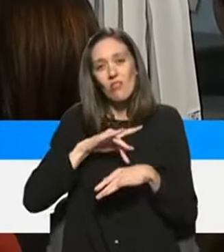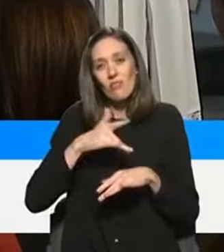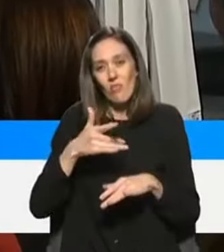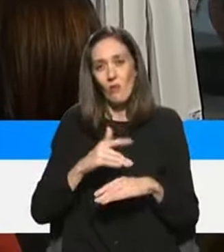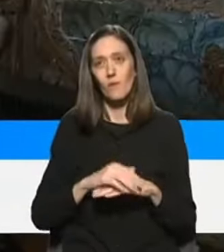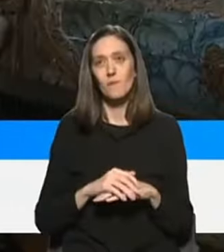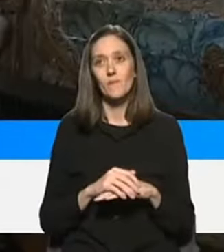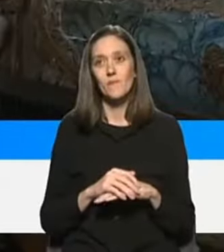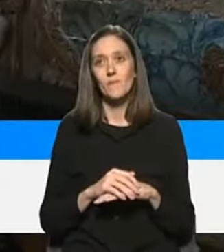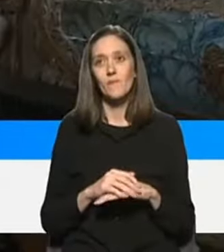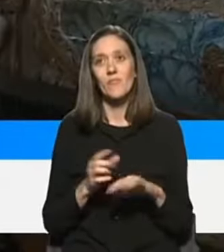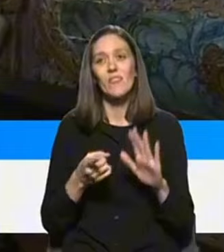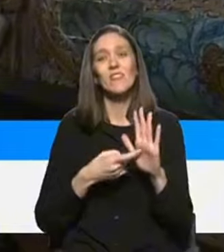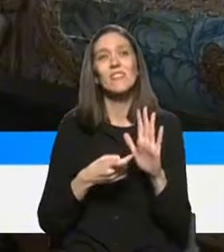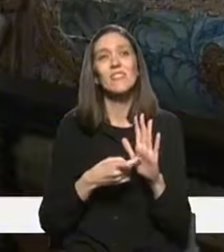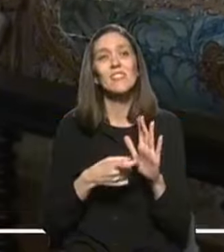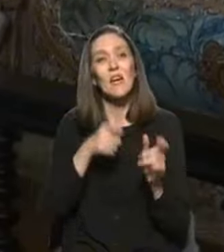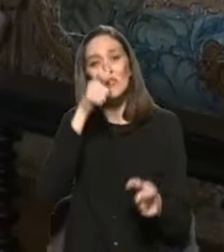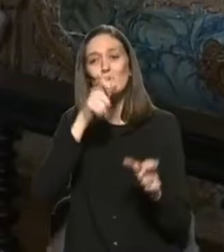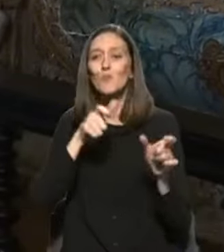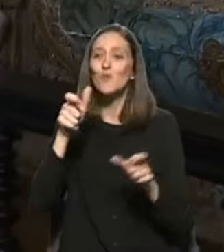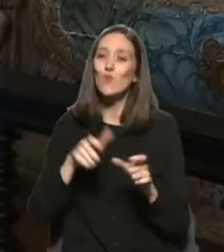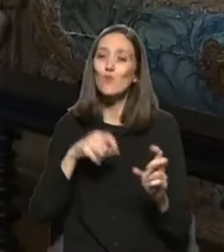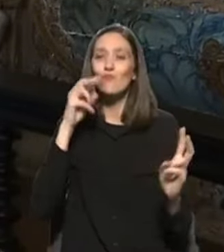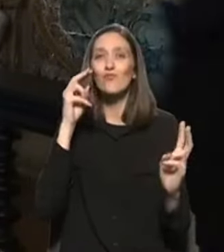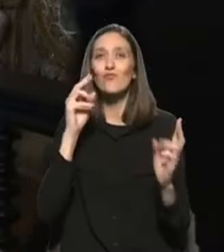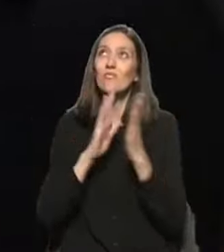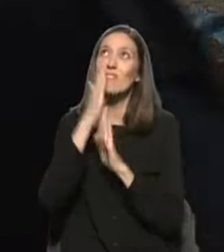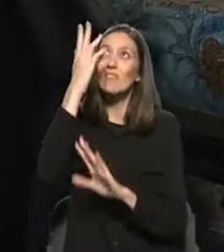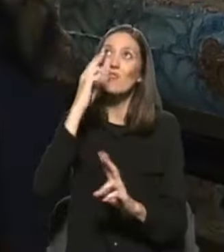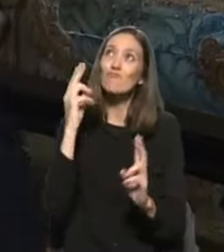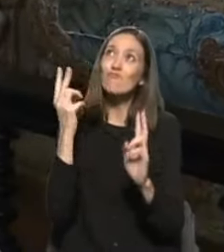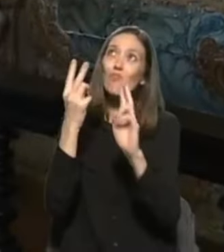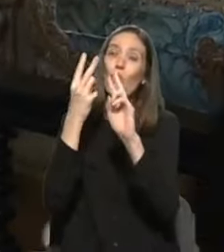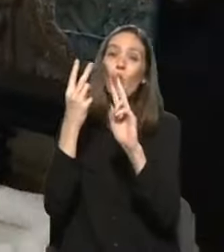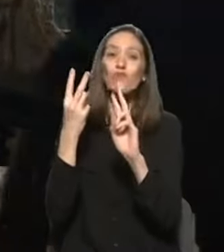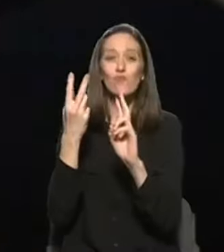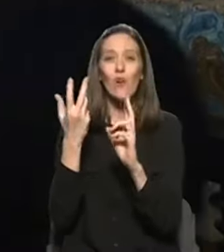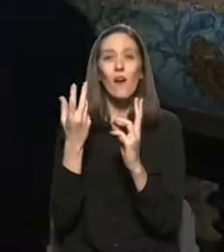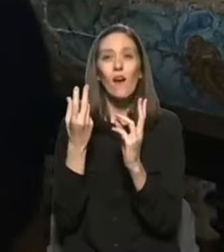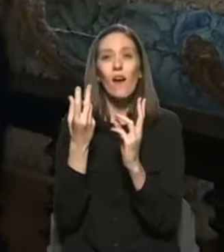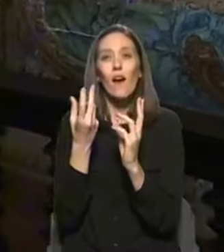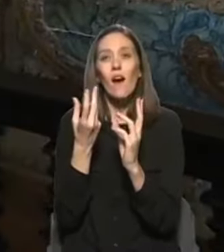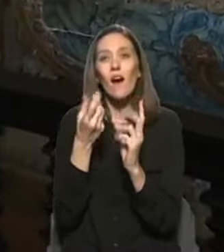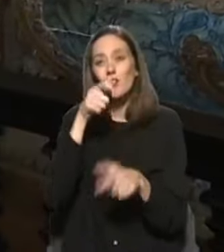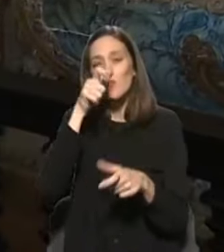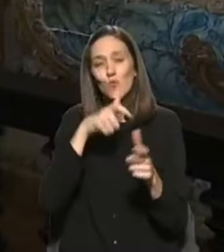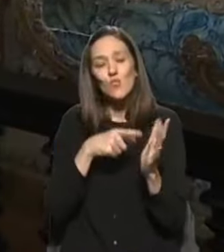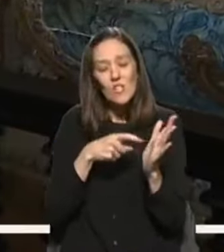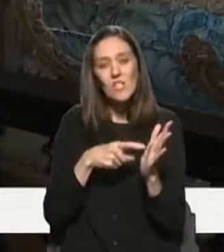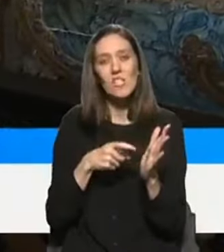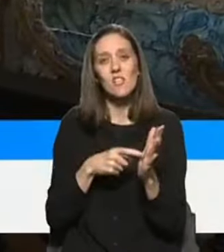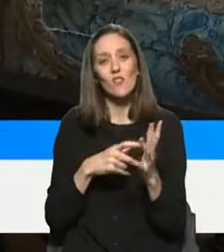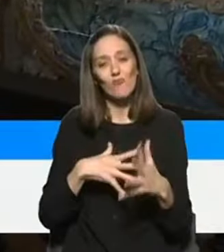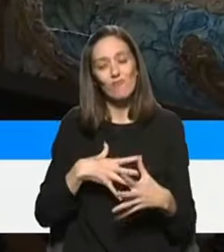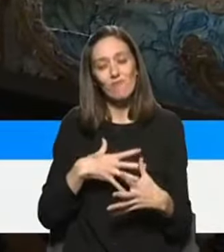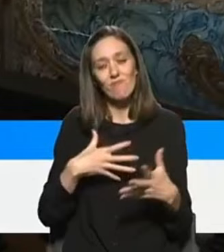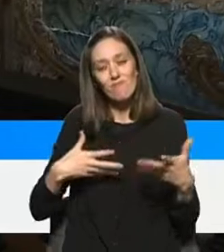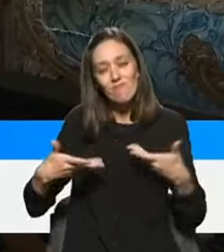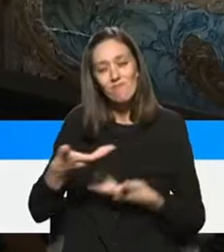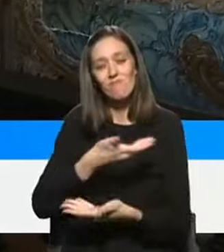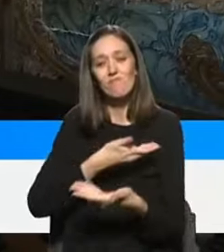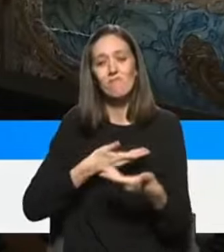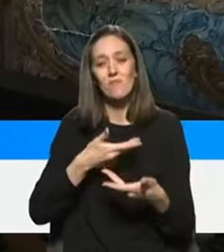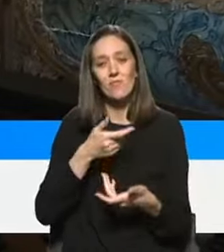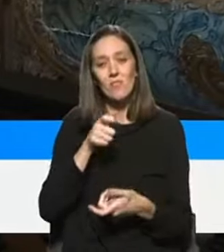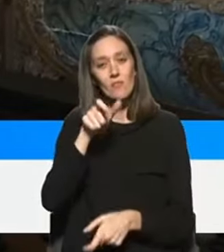das pessoas do encontro com Deus e sentir que as pessoas necessitam desta espiritualidade e de um homem que